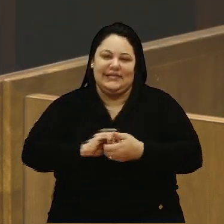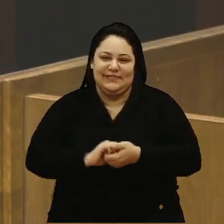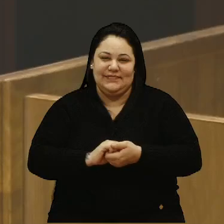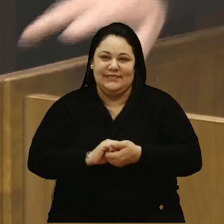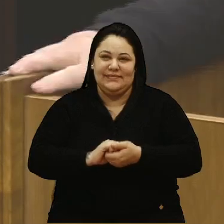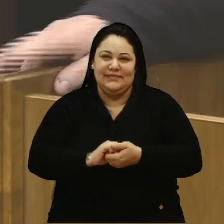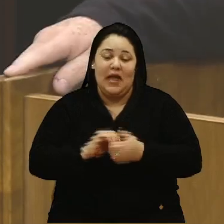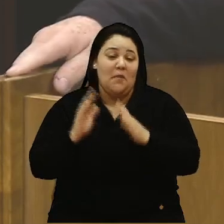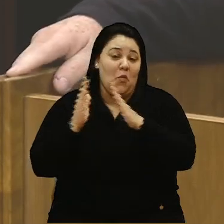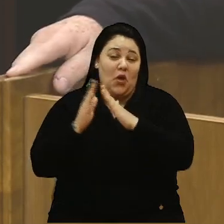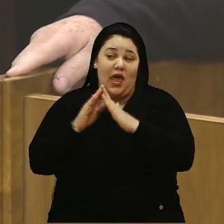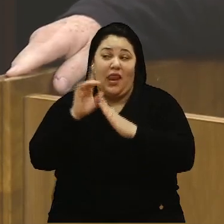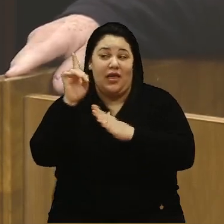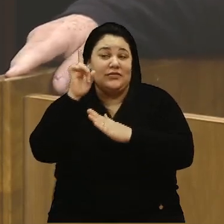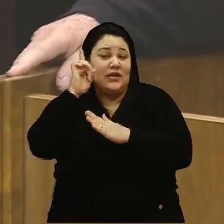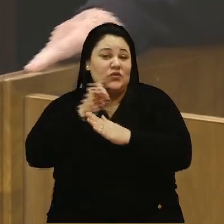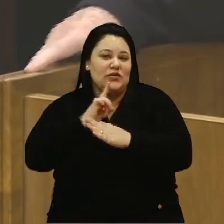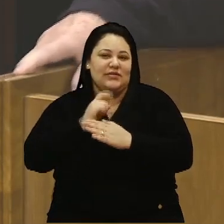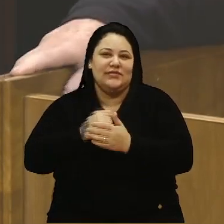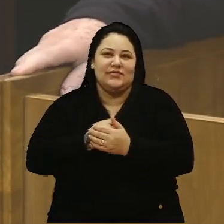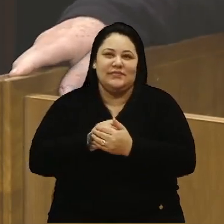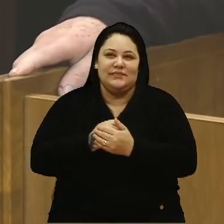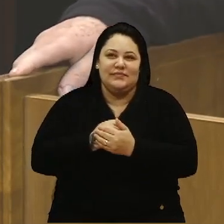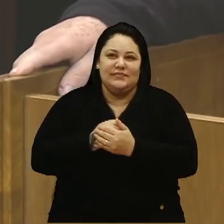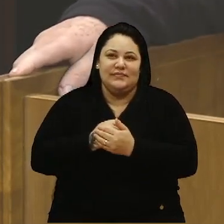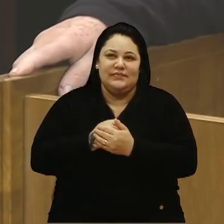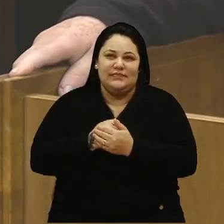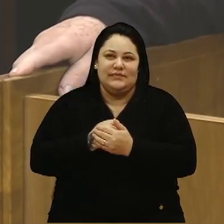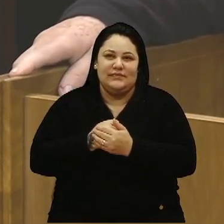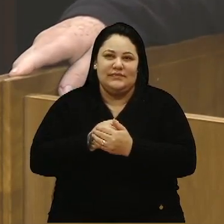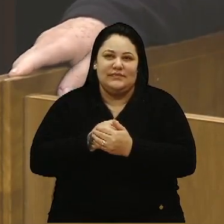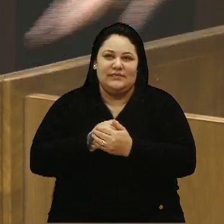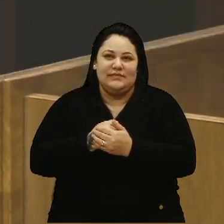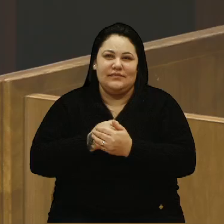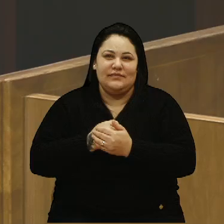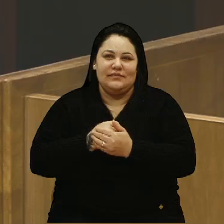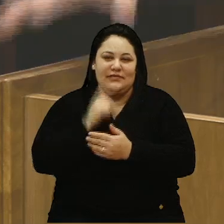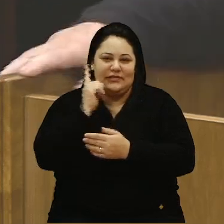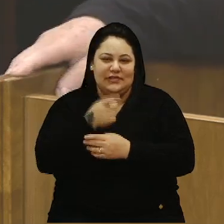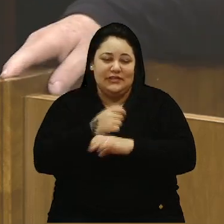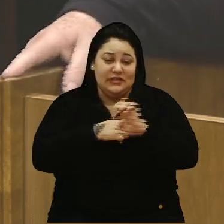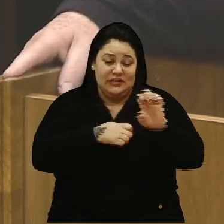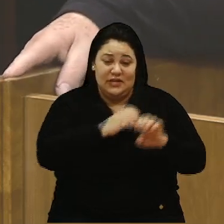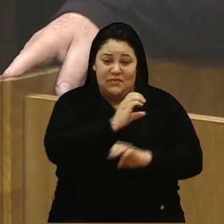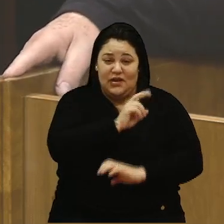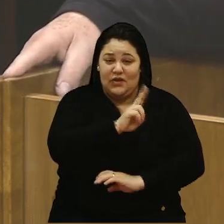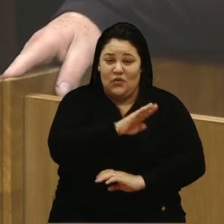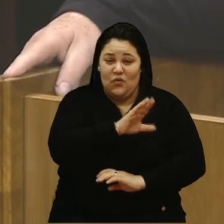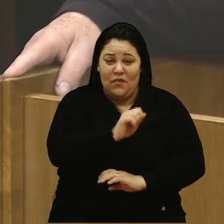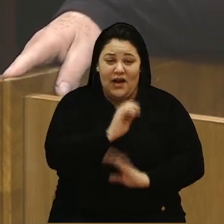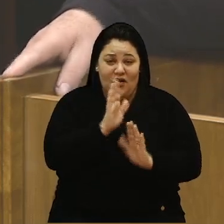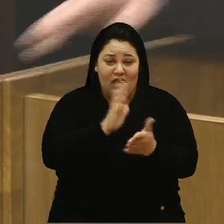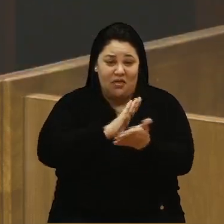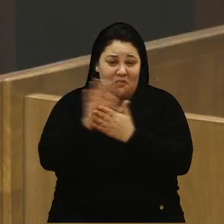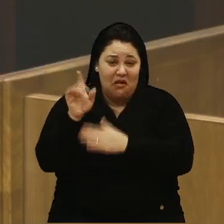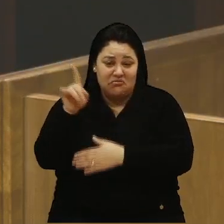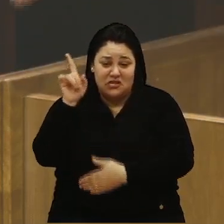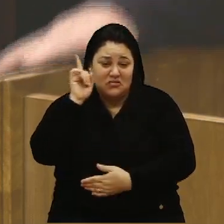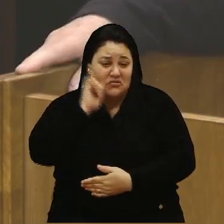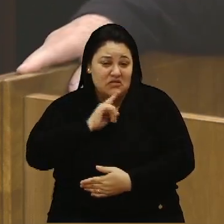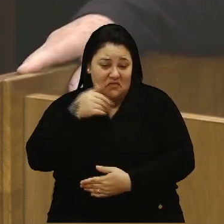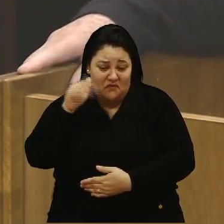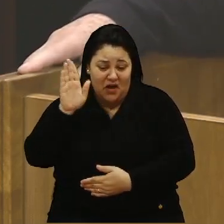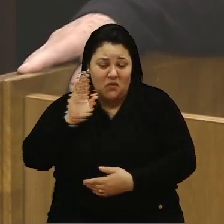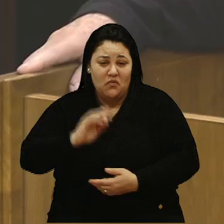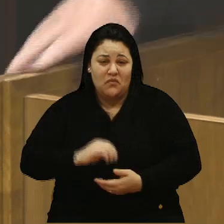ir morar nos Estados Unidos. Mandavam a esquerda para Cuba, vereador Cláudio. Agora vão para os Estados Unidos, vão para lá. Vão para